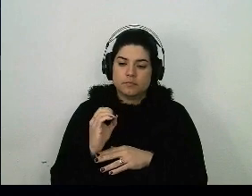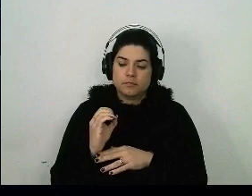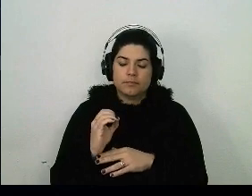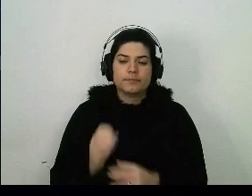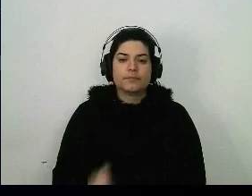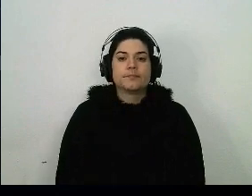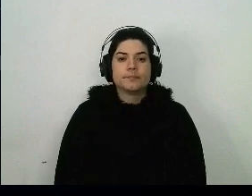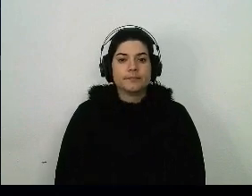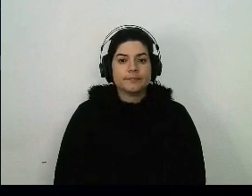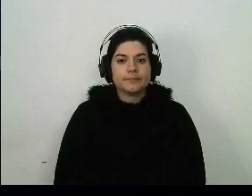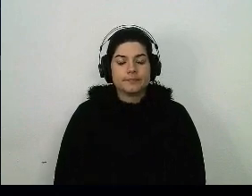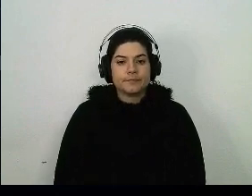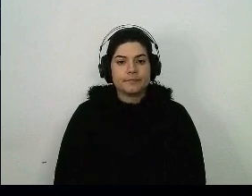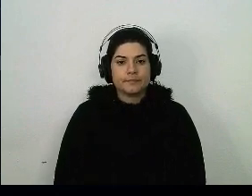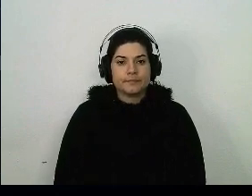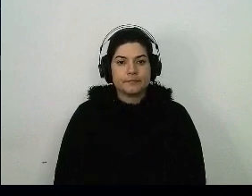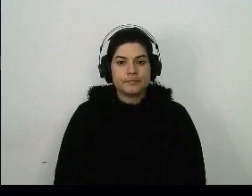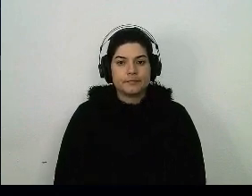Deixa eu ver. Os uns.